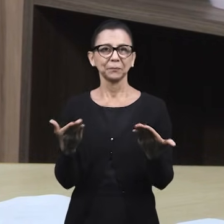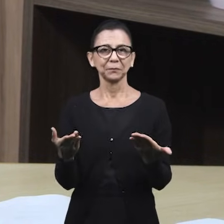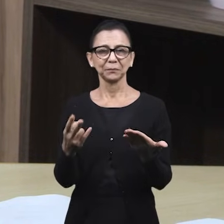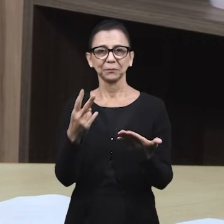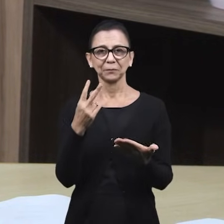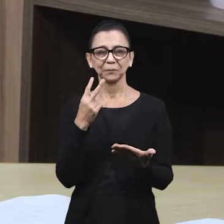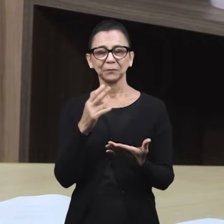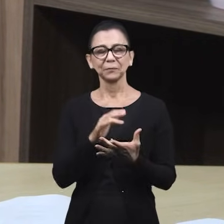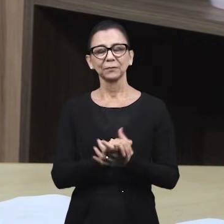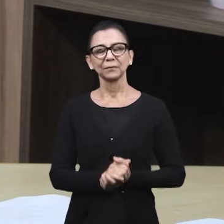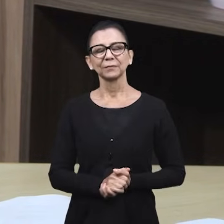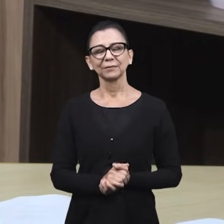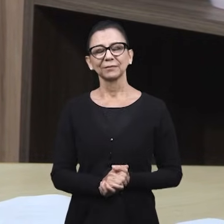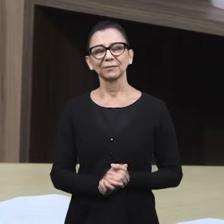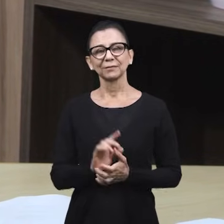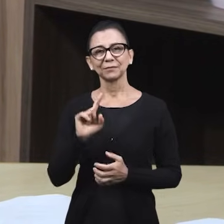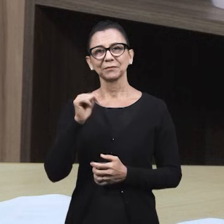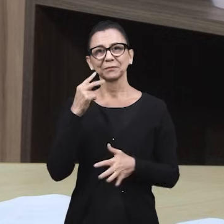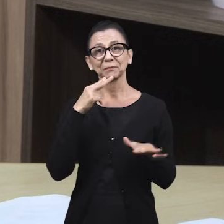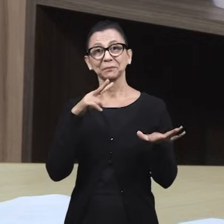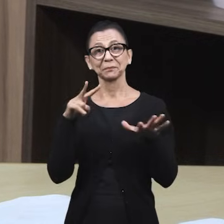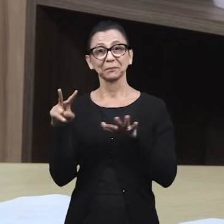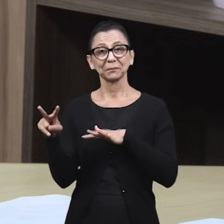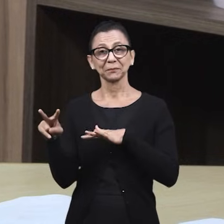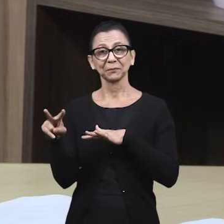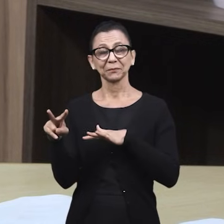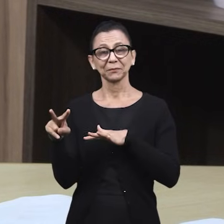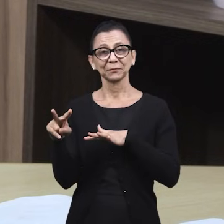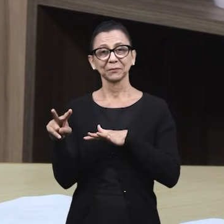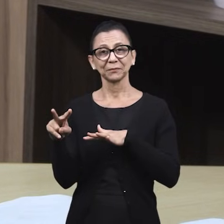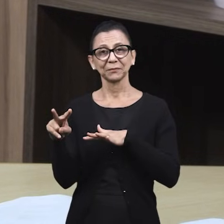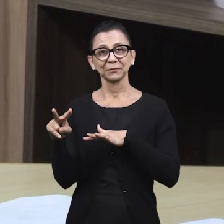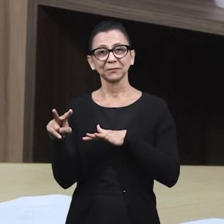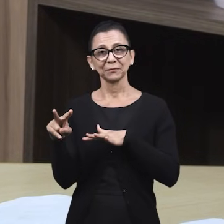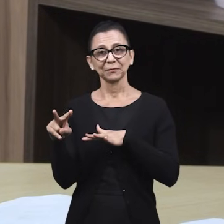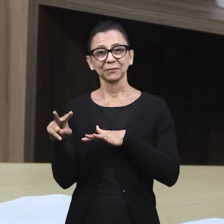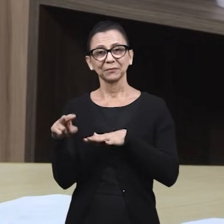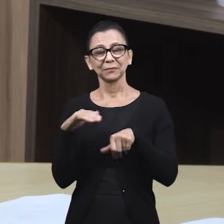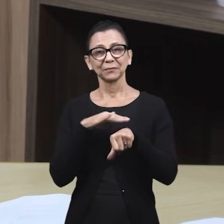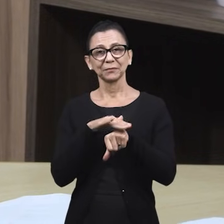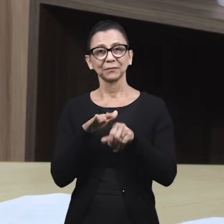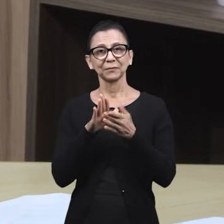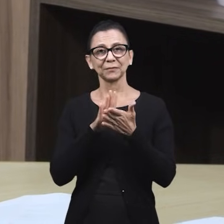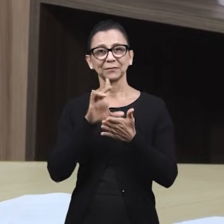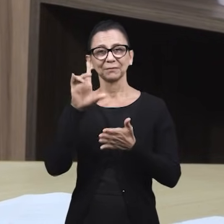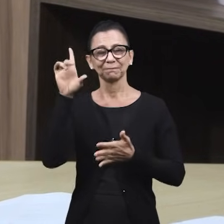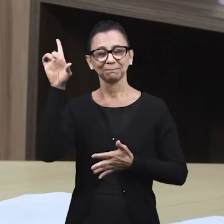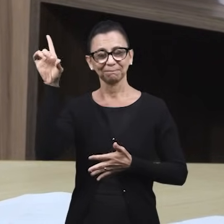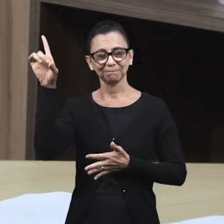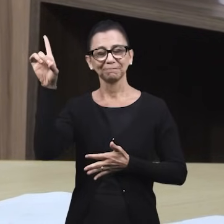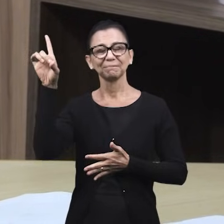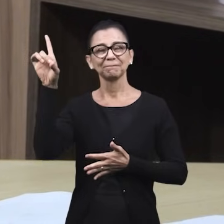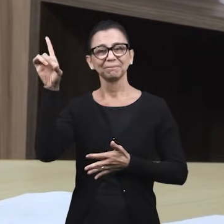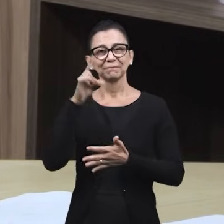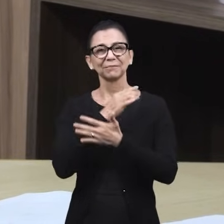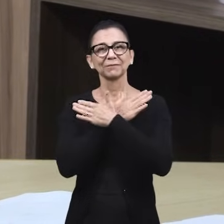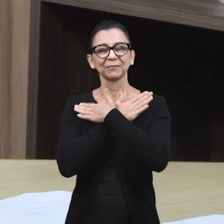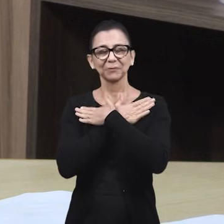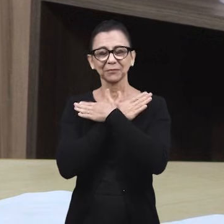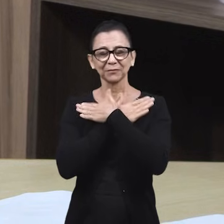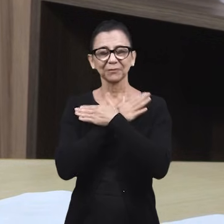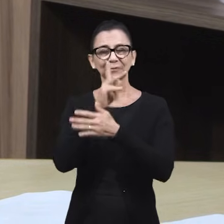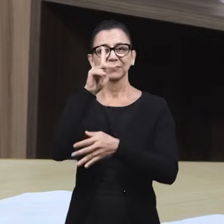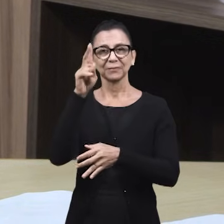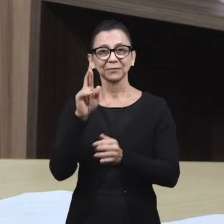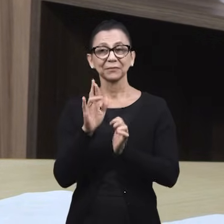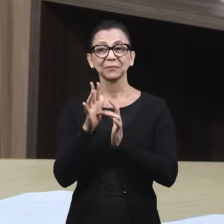despede de você que está nos assistindo, espera você na próxima semana. Se Deus quiser, estaremos de volta com mais uma edição do programa Conversas Bíblicas. Um